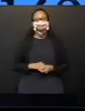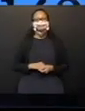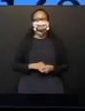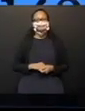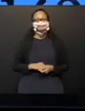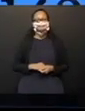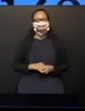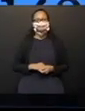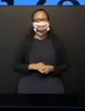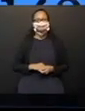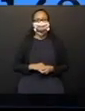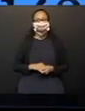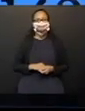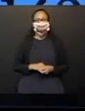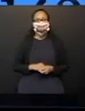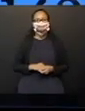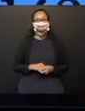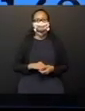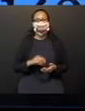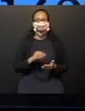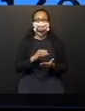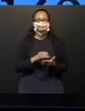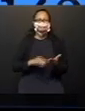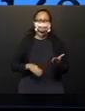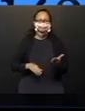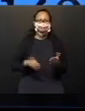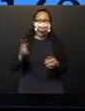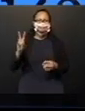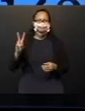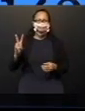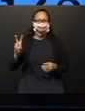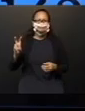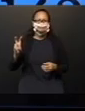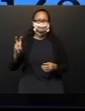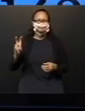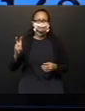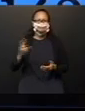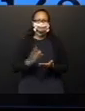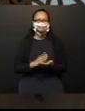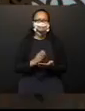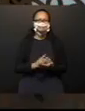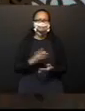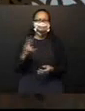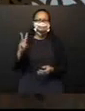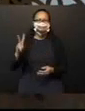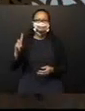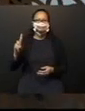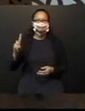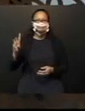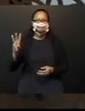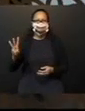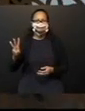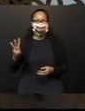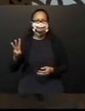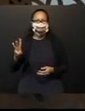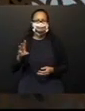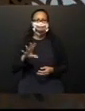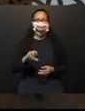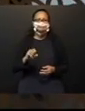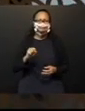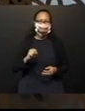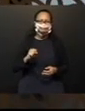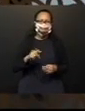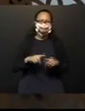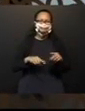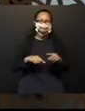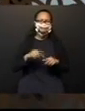Então, unidade 5, página 213. Todo mundo com o material na mão, a mãozinha